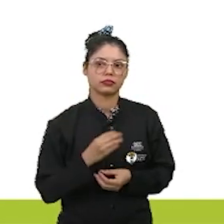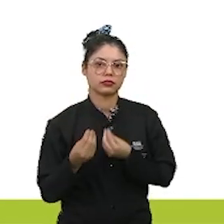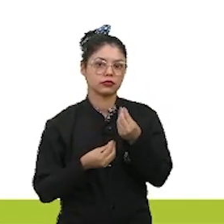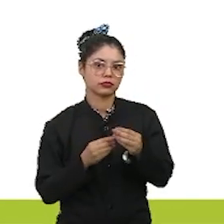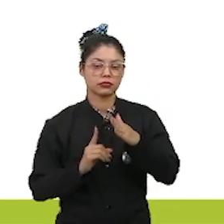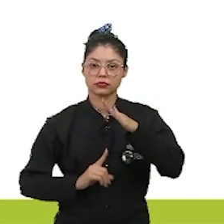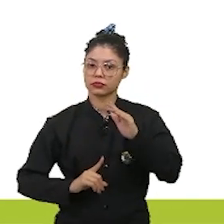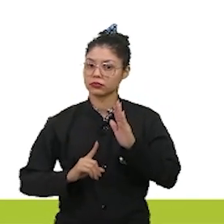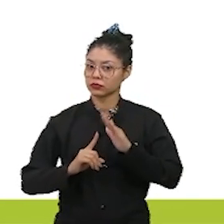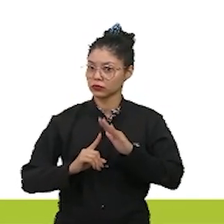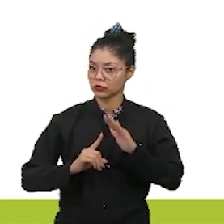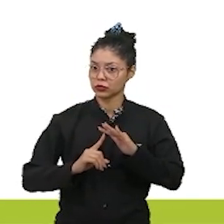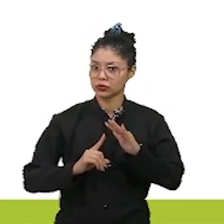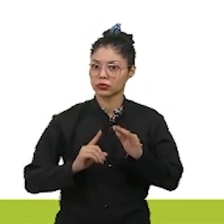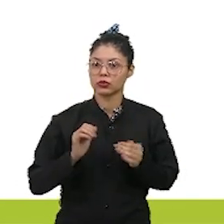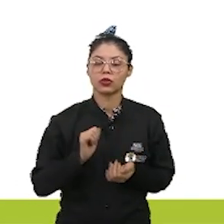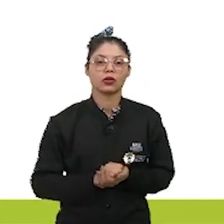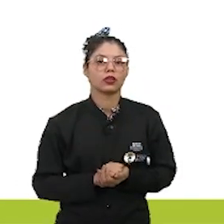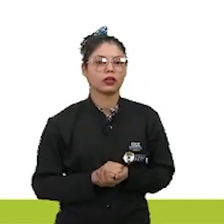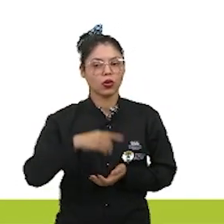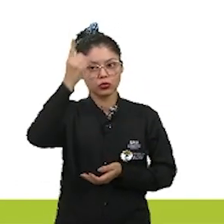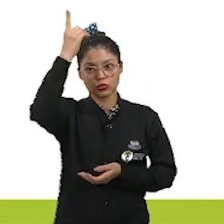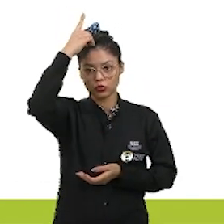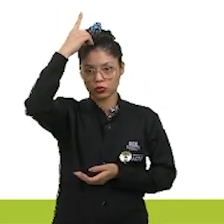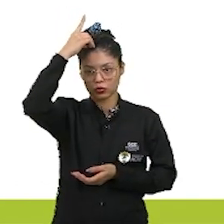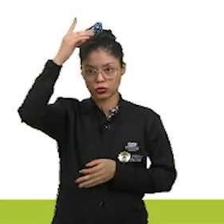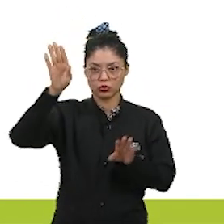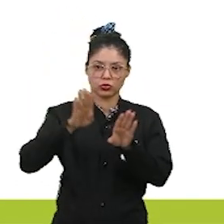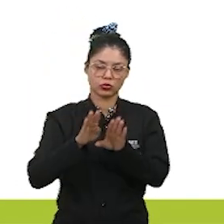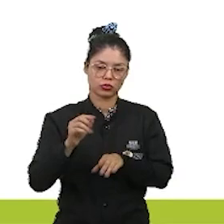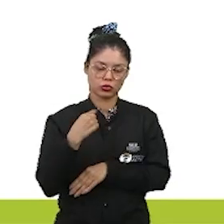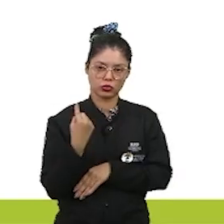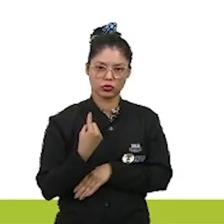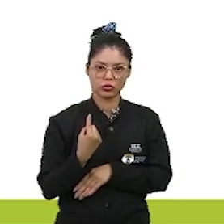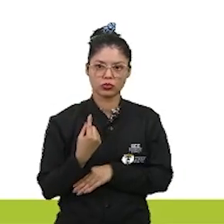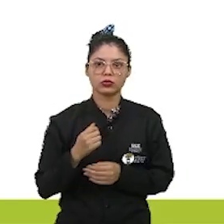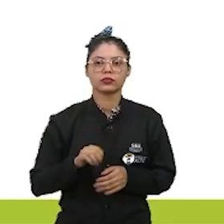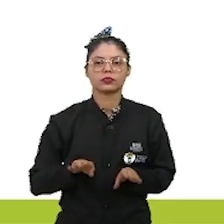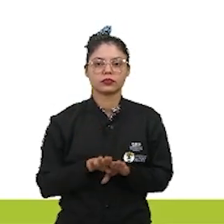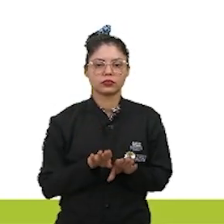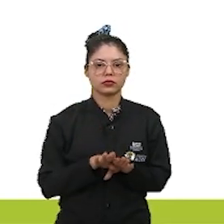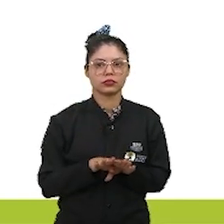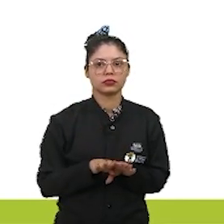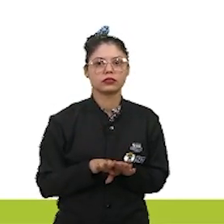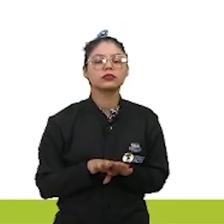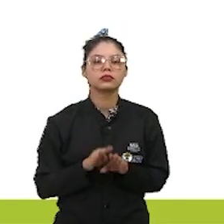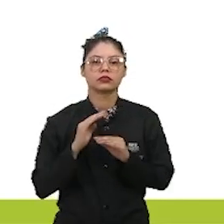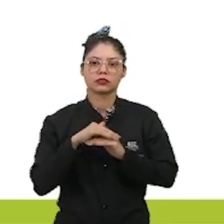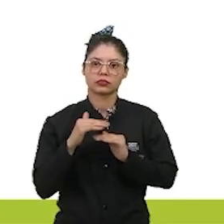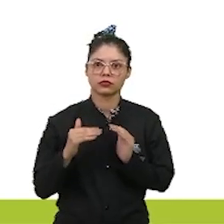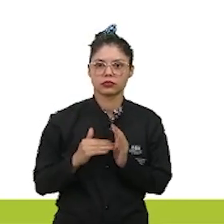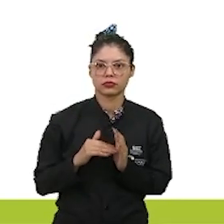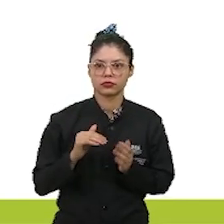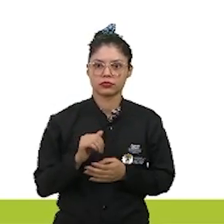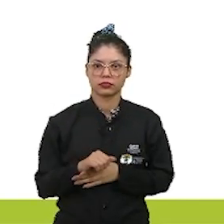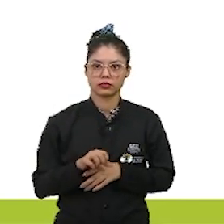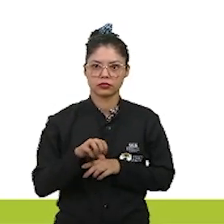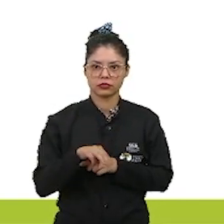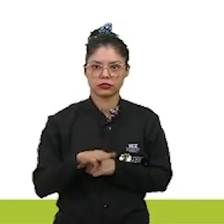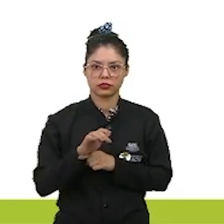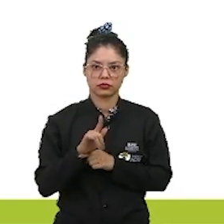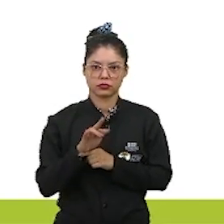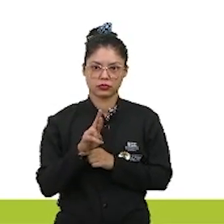dom único, desde a superforça até o poder de curar. Todos, exceto